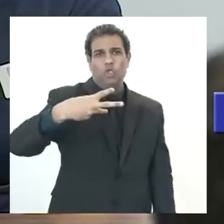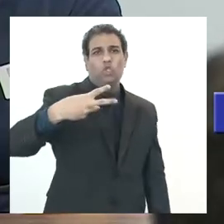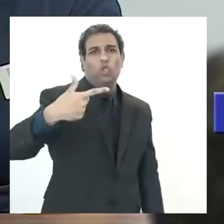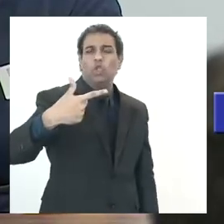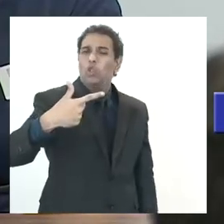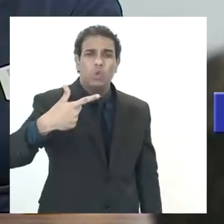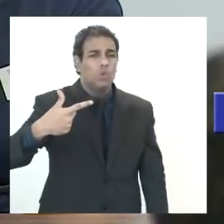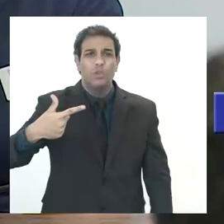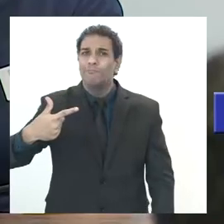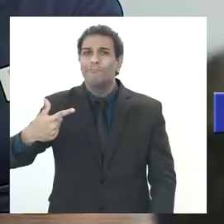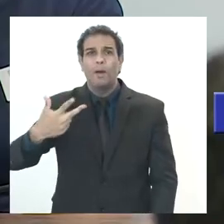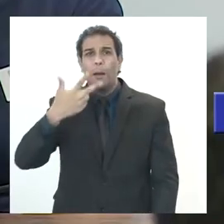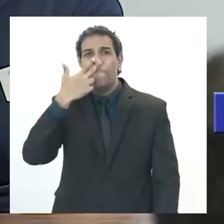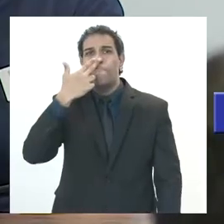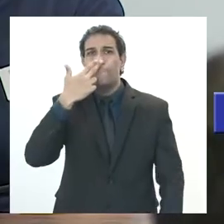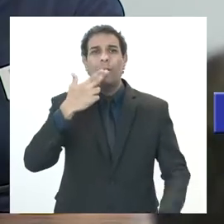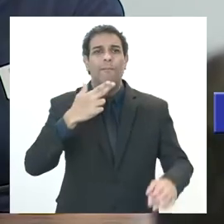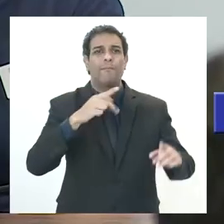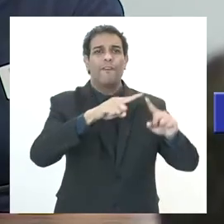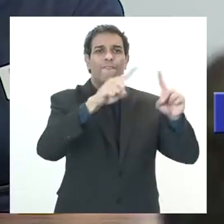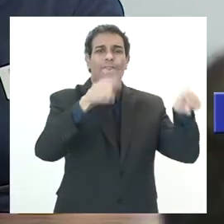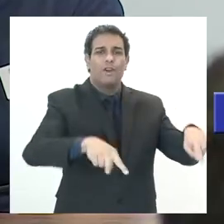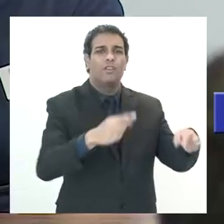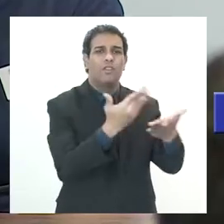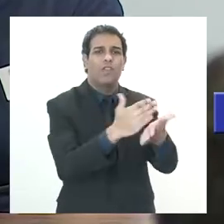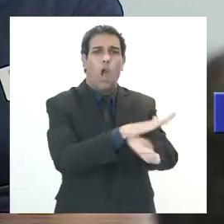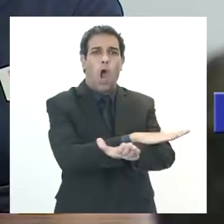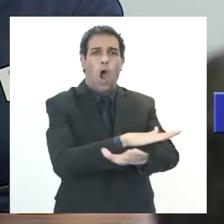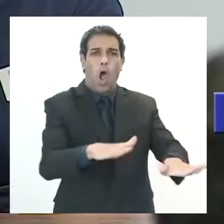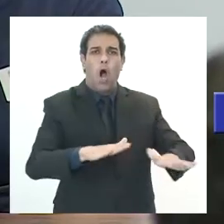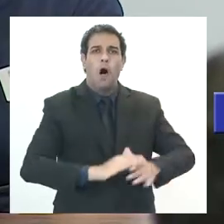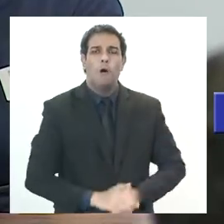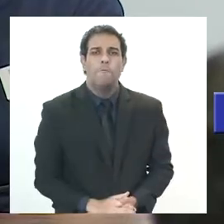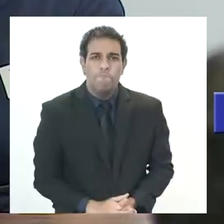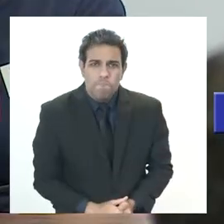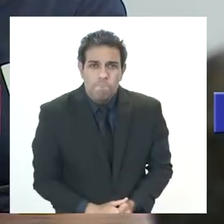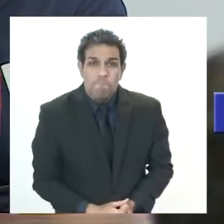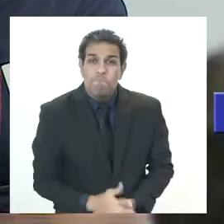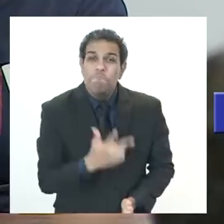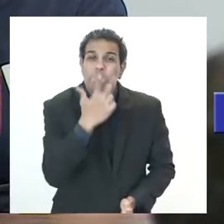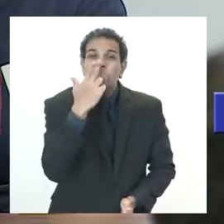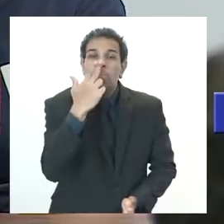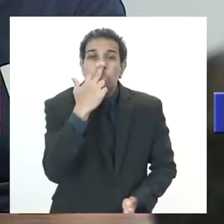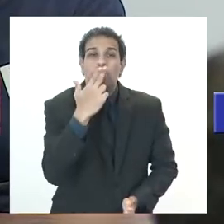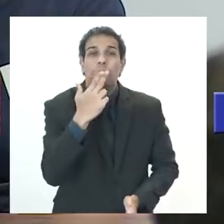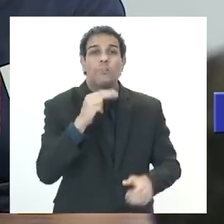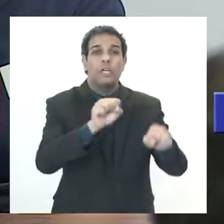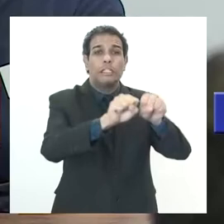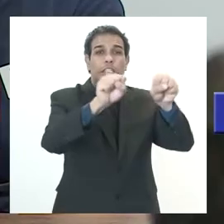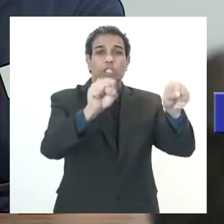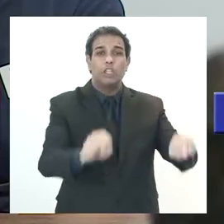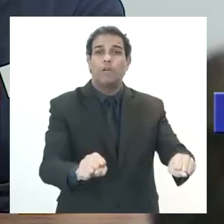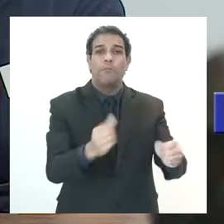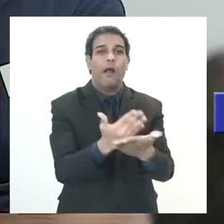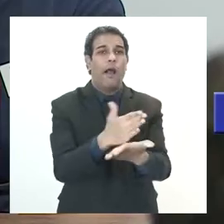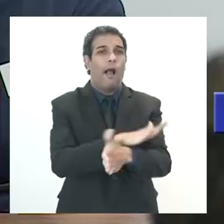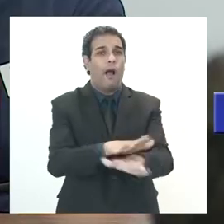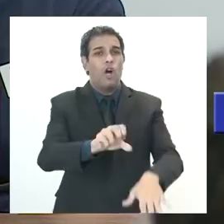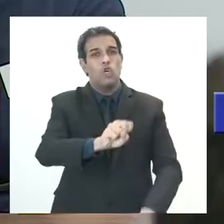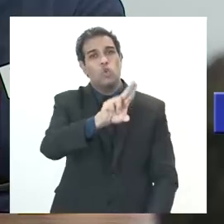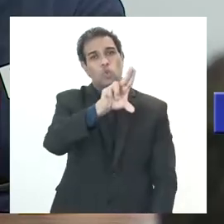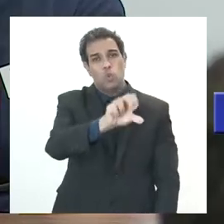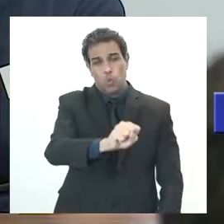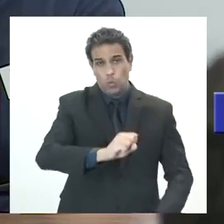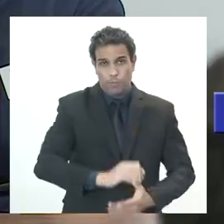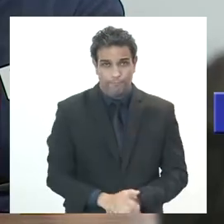destrói o serviço público uma PEC ia vai acabar com Sistema Único de Saúde a Fiocruz